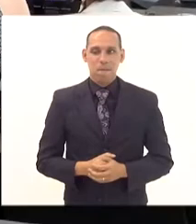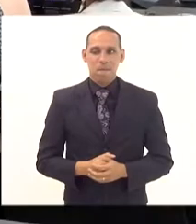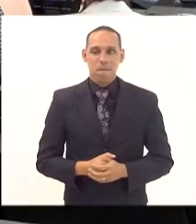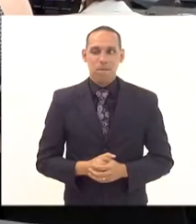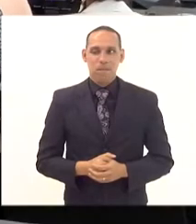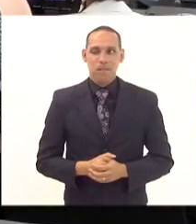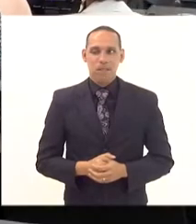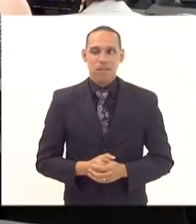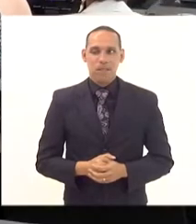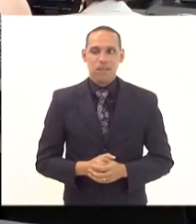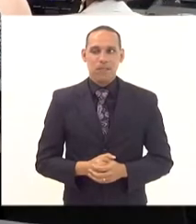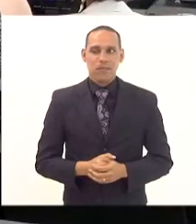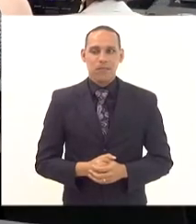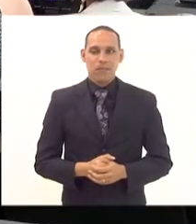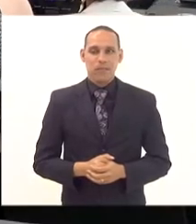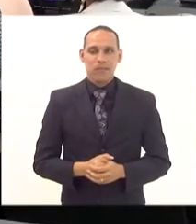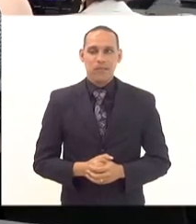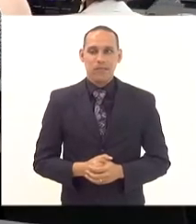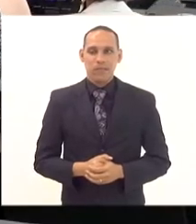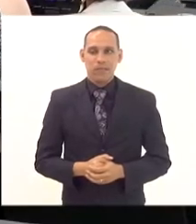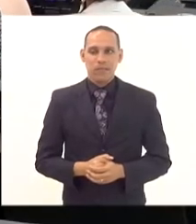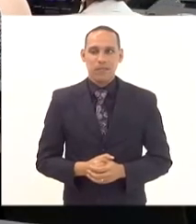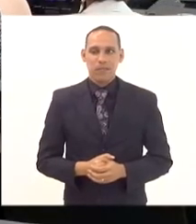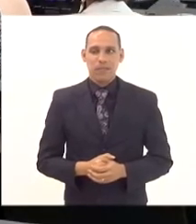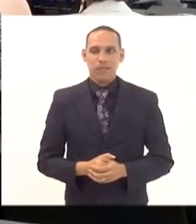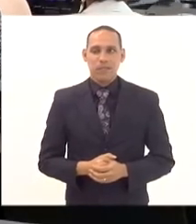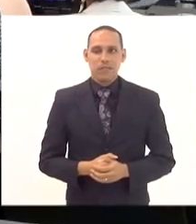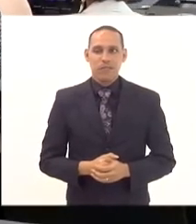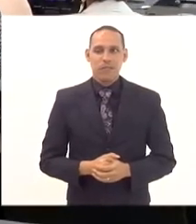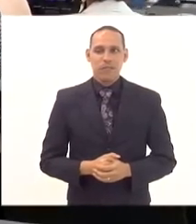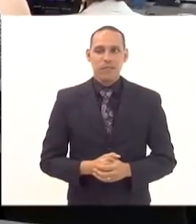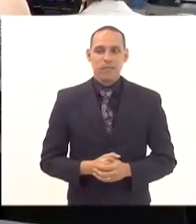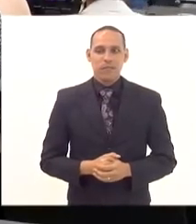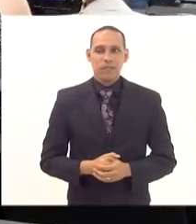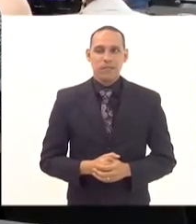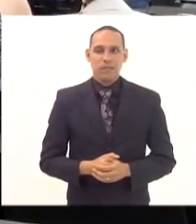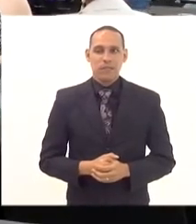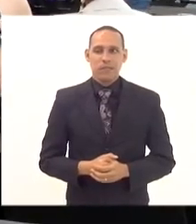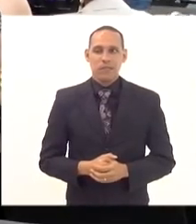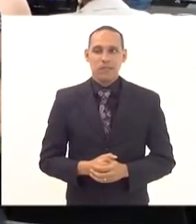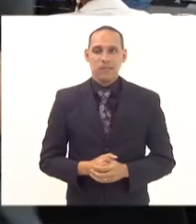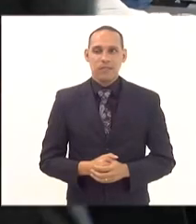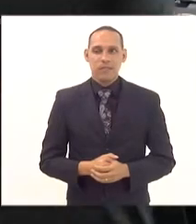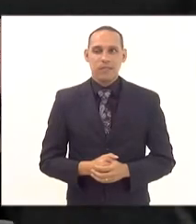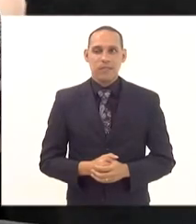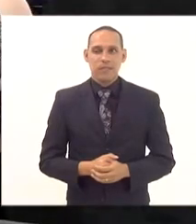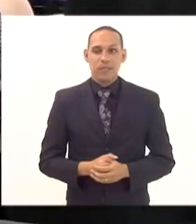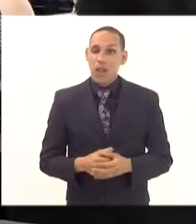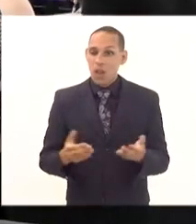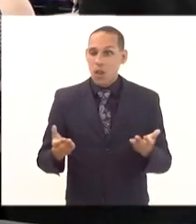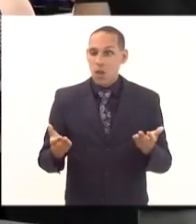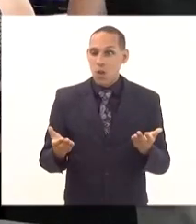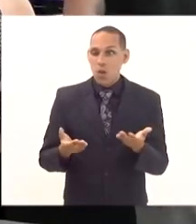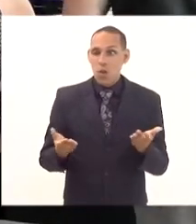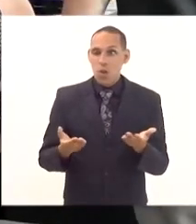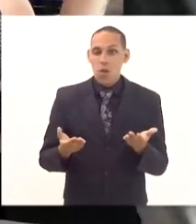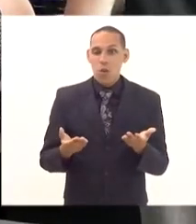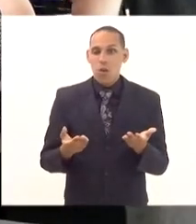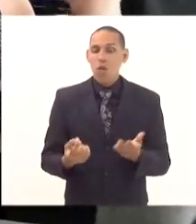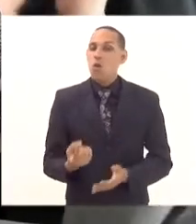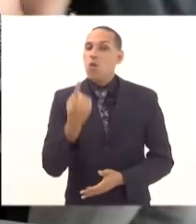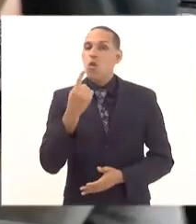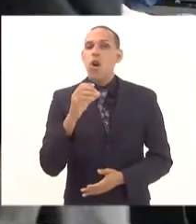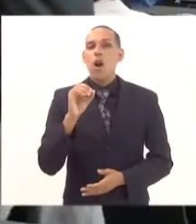O que é o único festa Federal do Brasil e ainda hoje a única